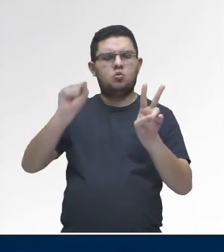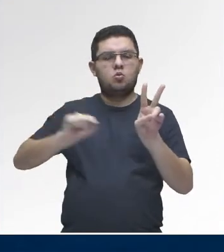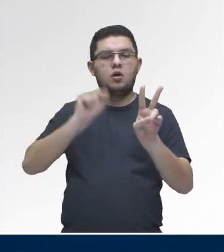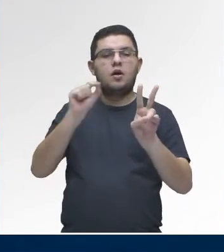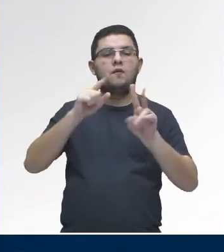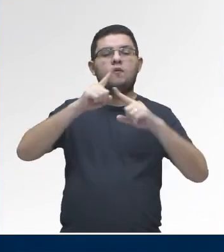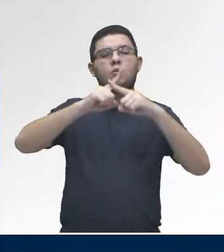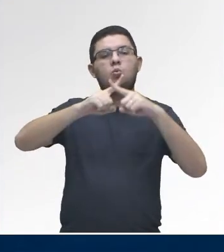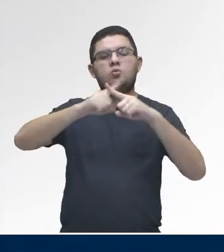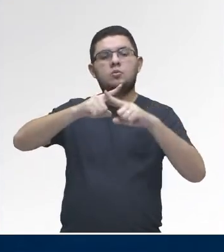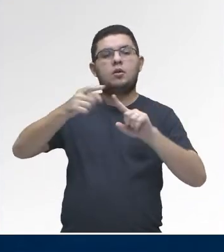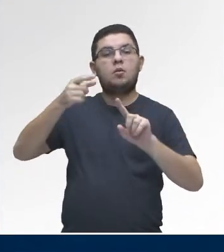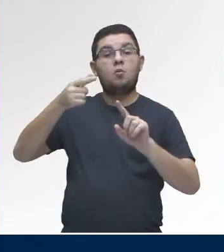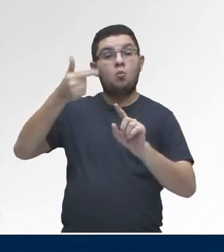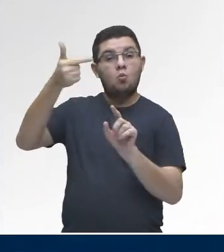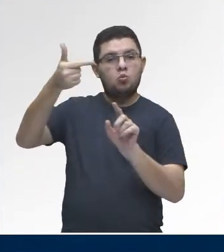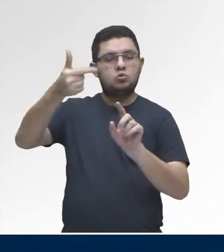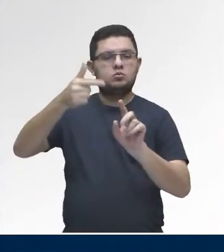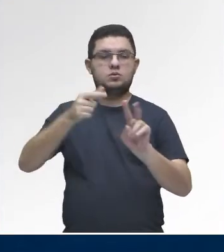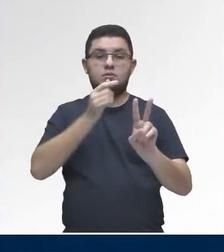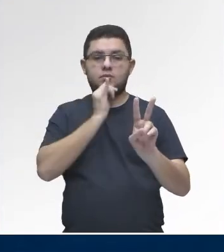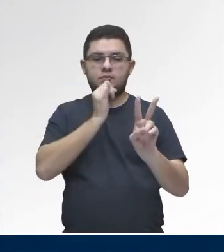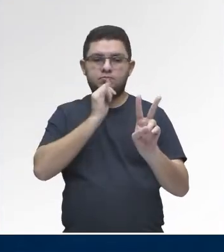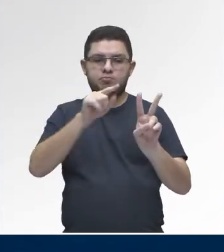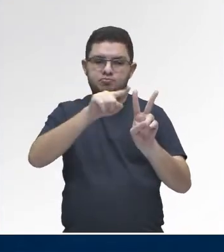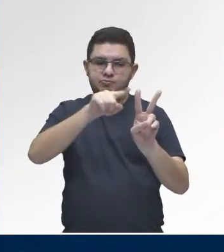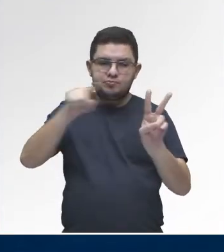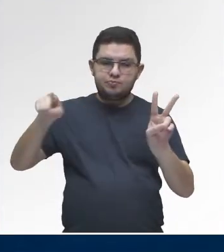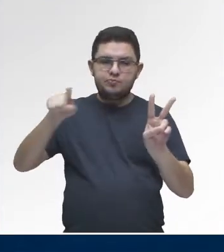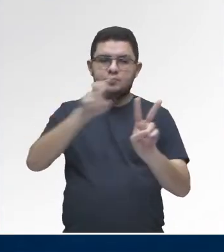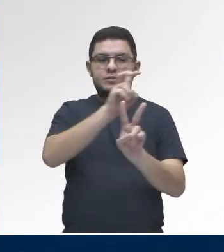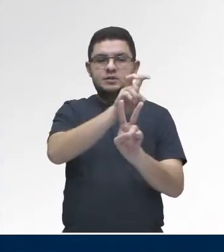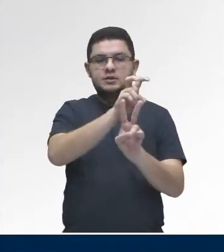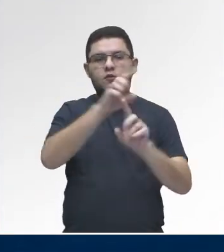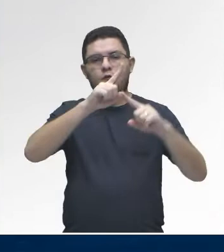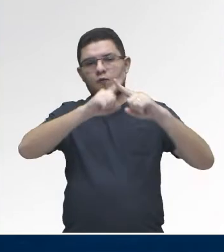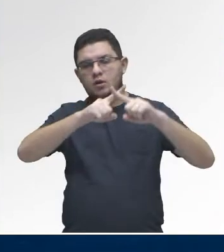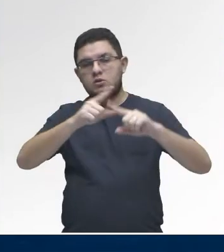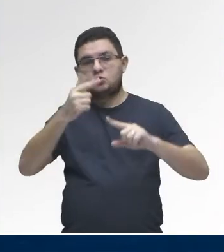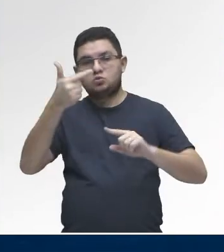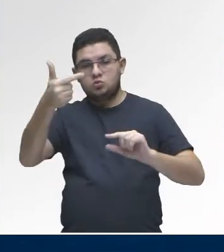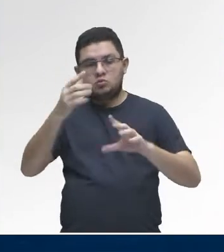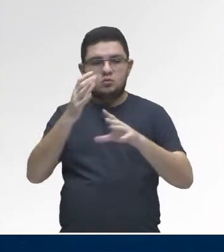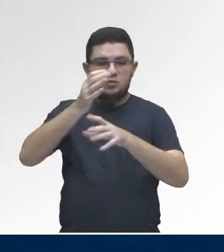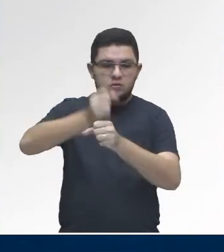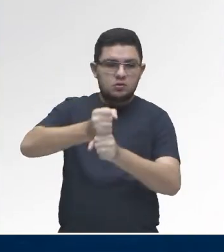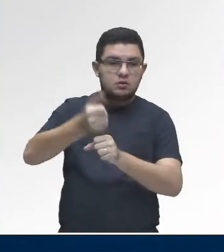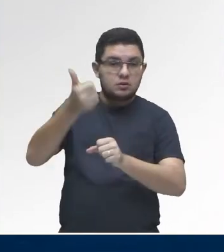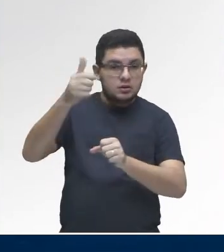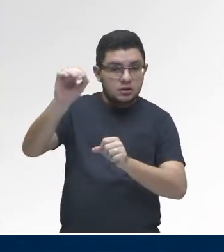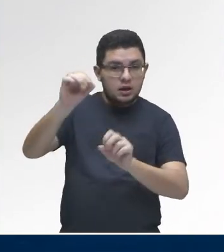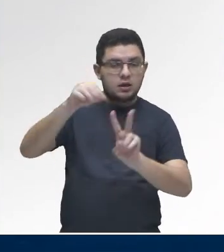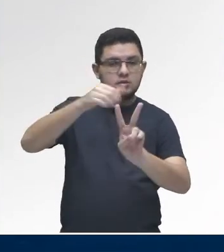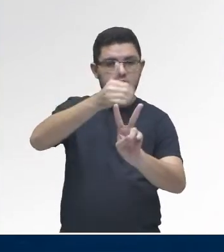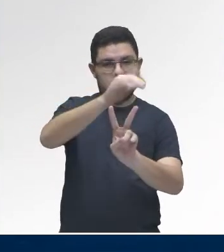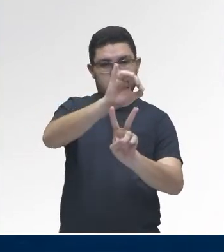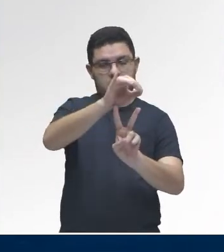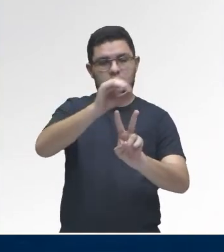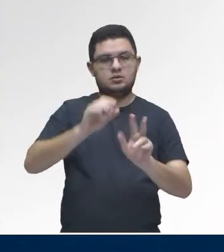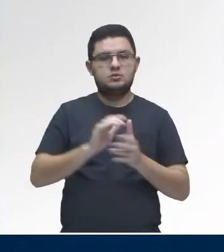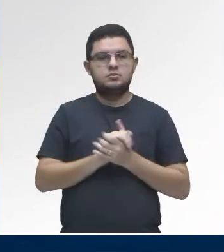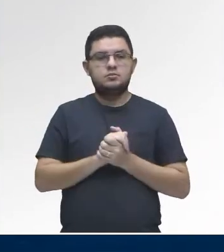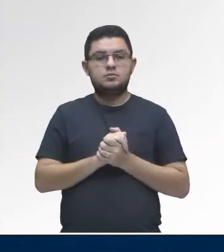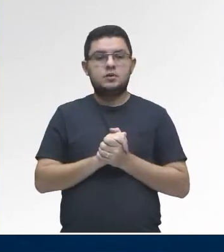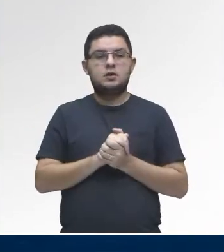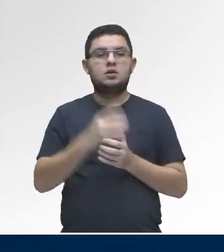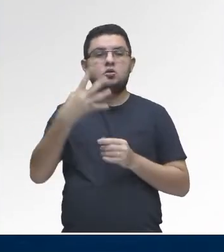10. E dentro do radical, a gente tem o radicando valendo 6 elevado a 8 agora,